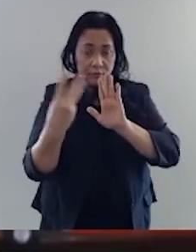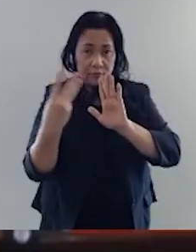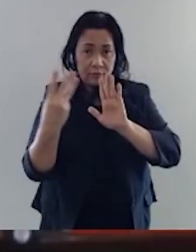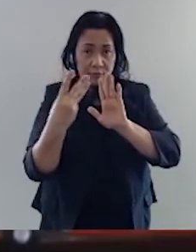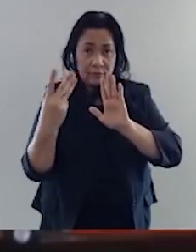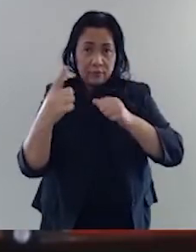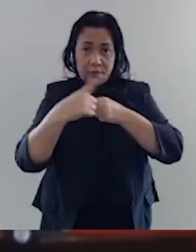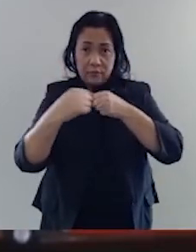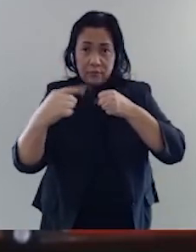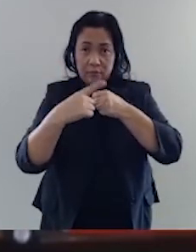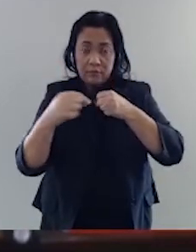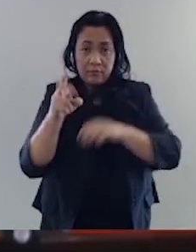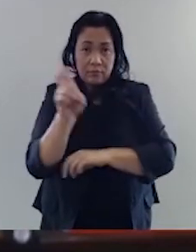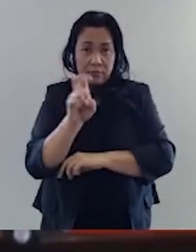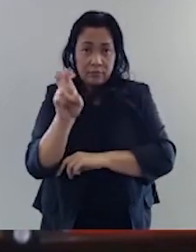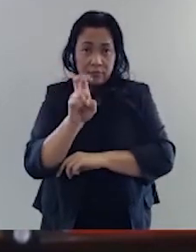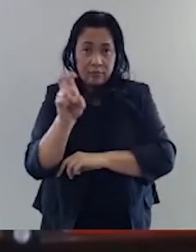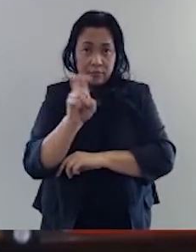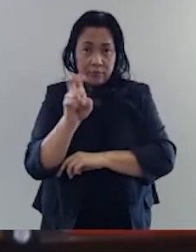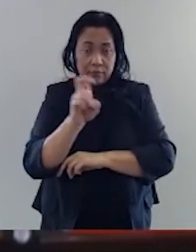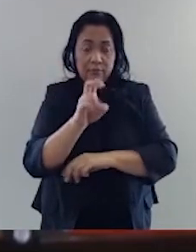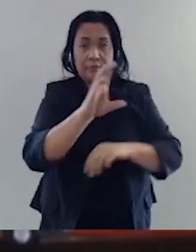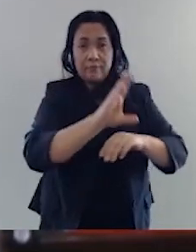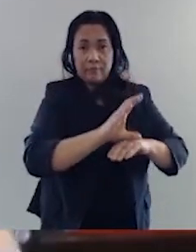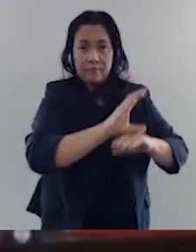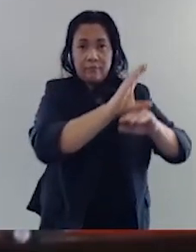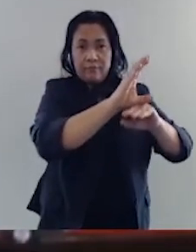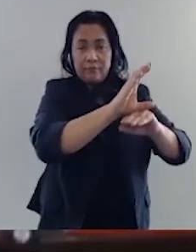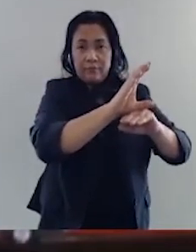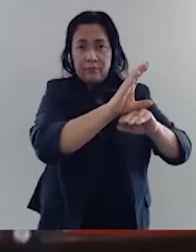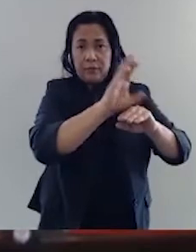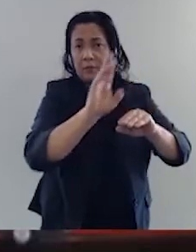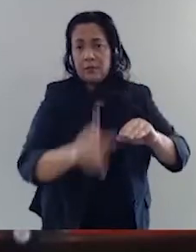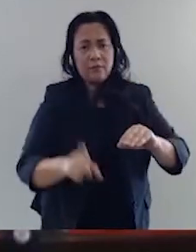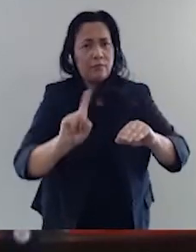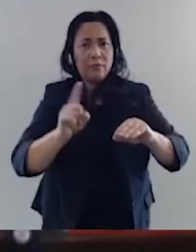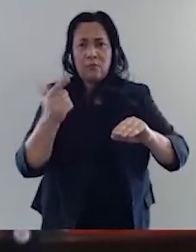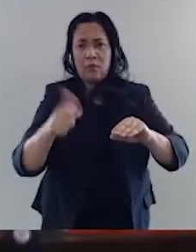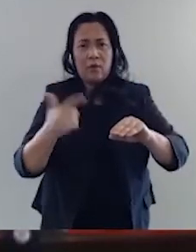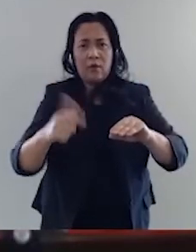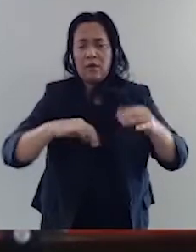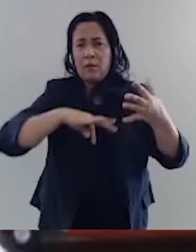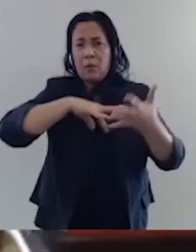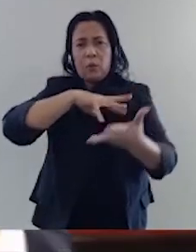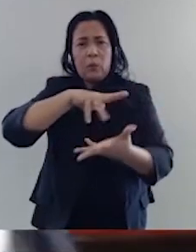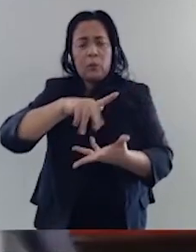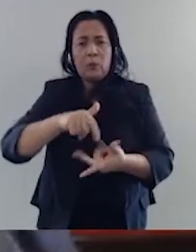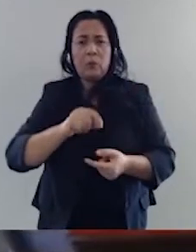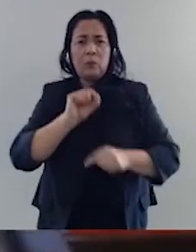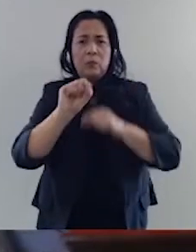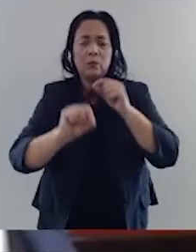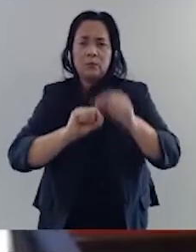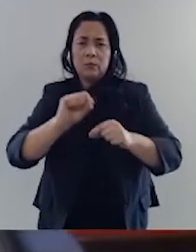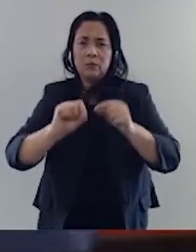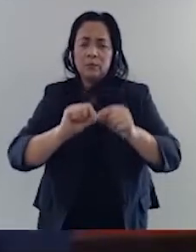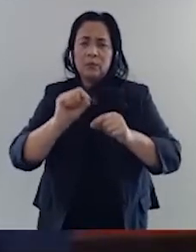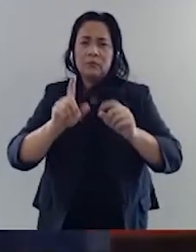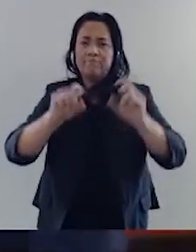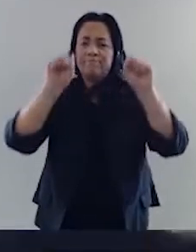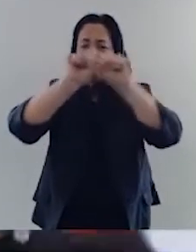o artigo 5º da Constituição. Então, não há um sistema constitucional no mundo que tenha